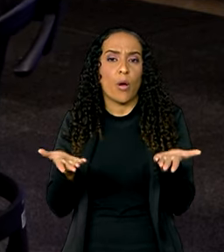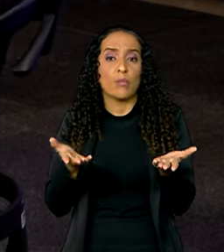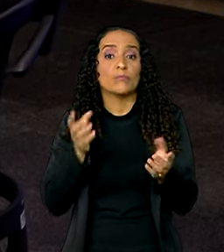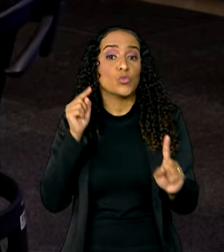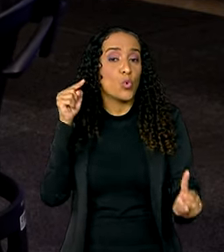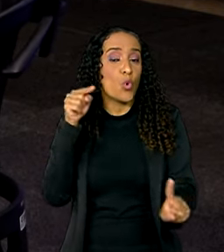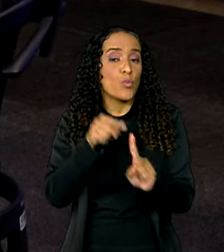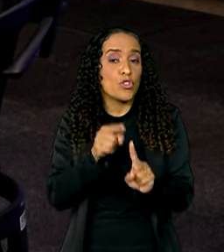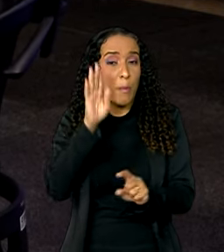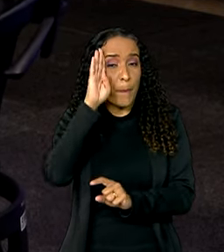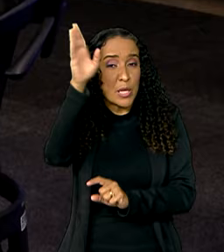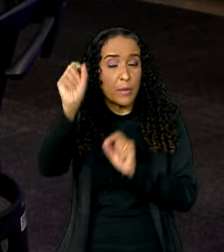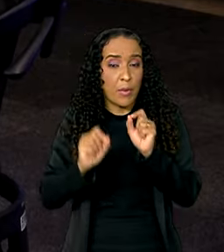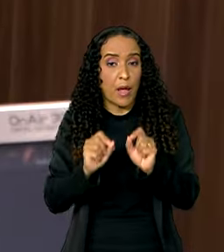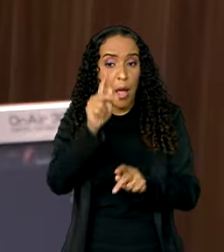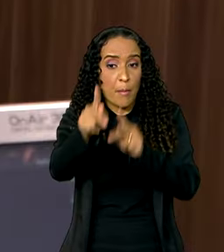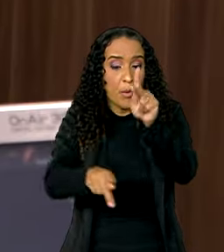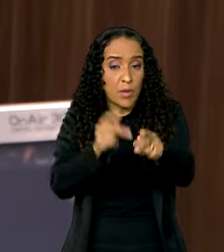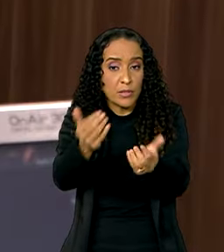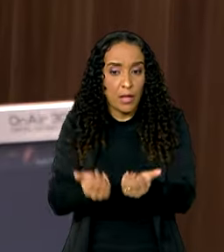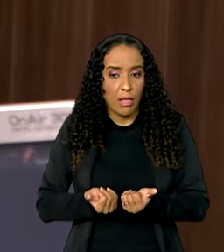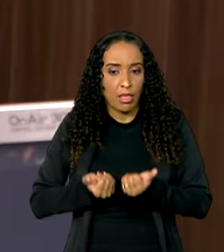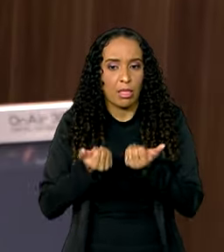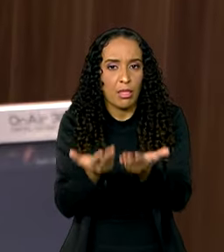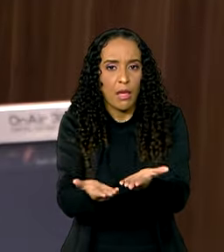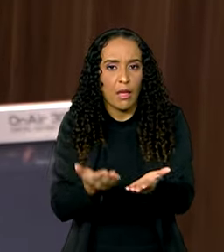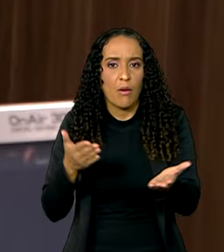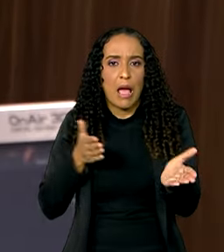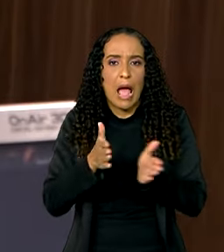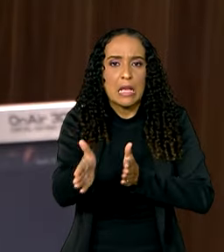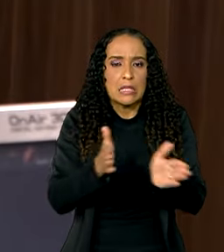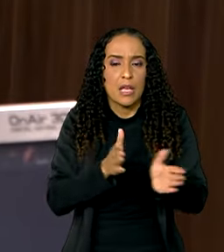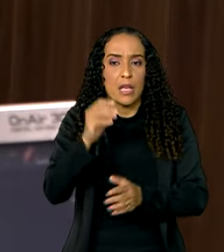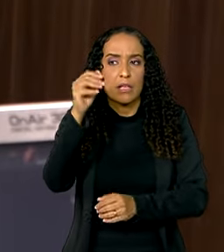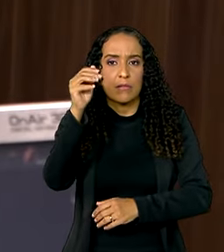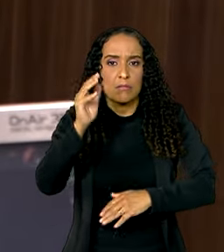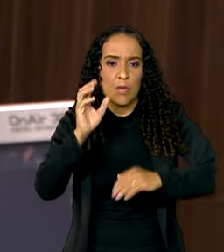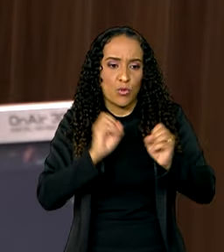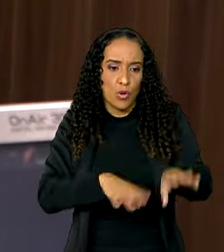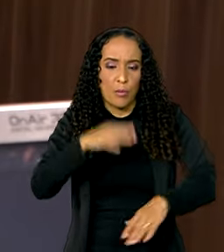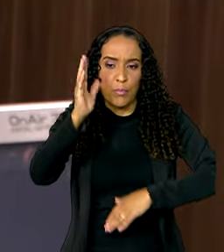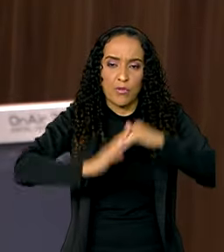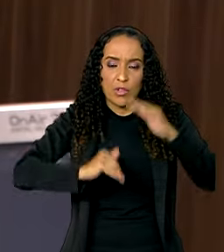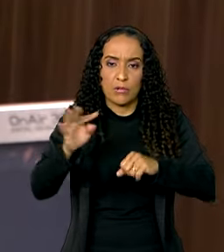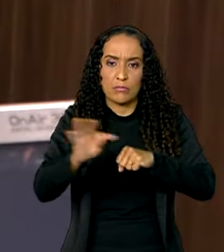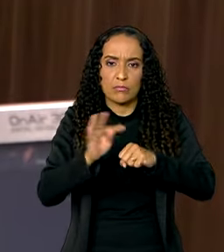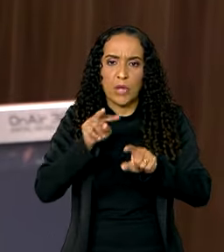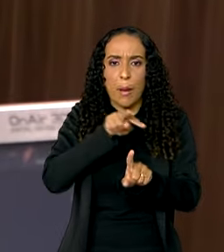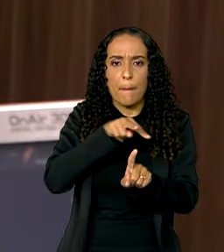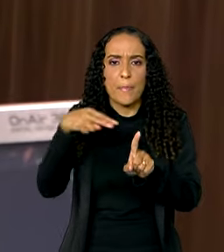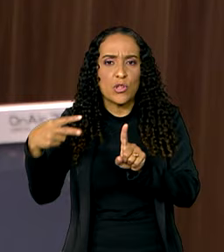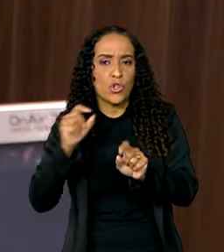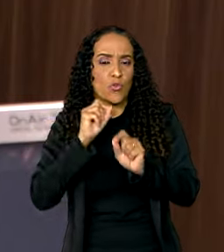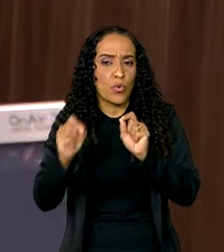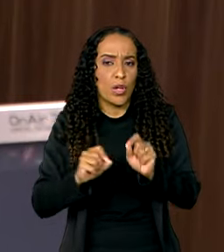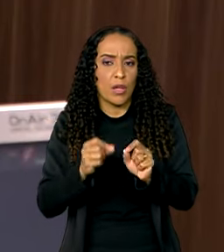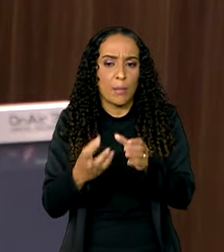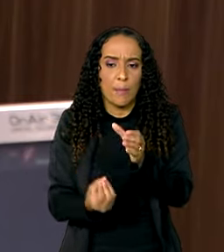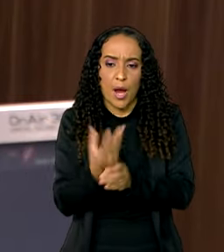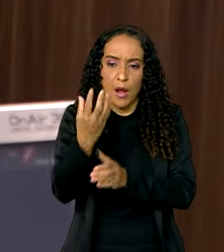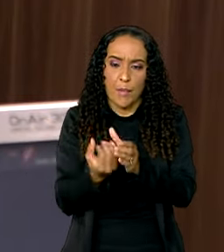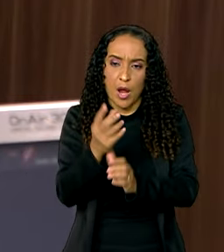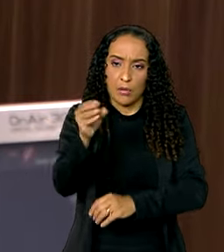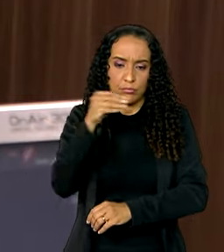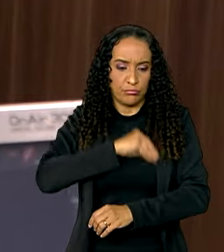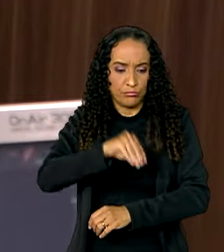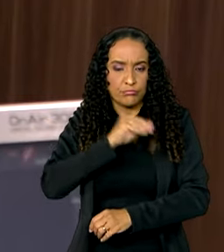objetivo Central é levar a população o acesso à educação profissional e tecnológica principalmente na Perspectiva da geração de